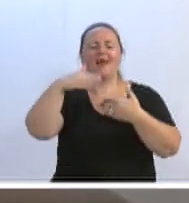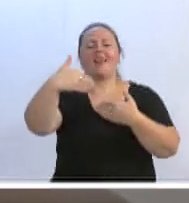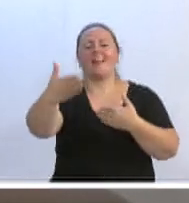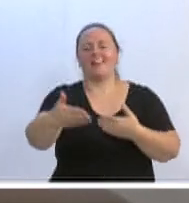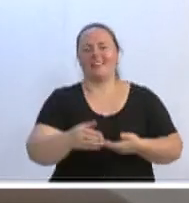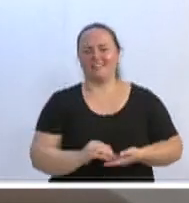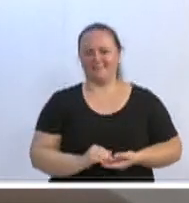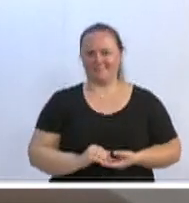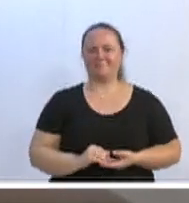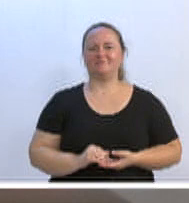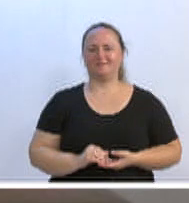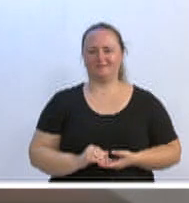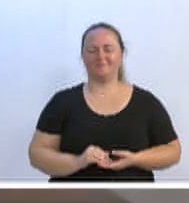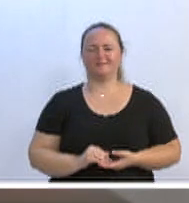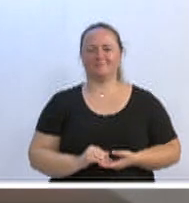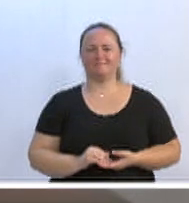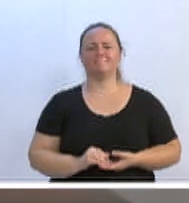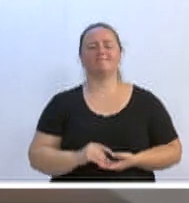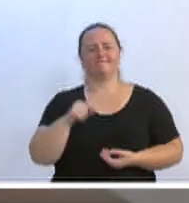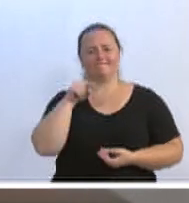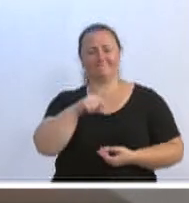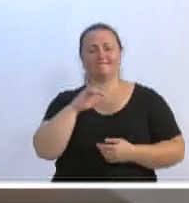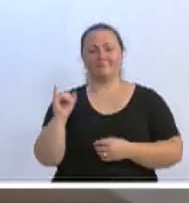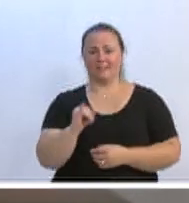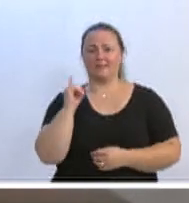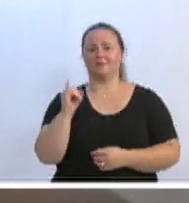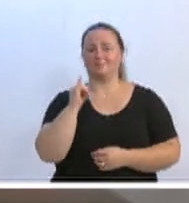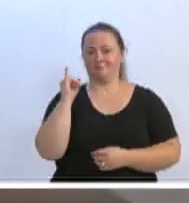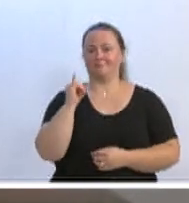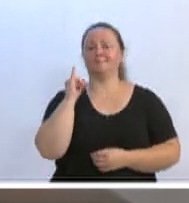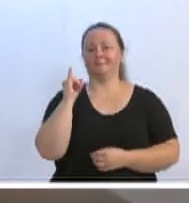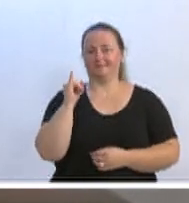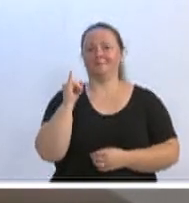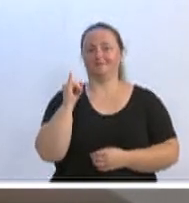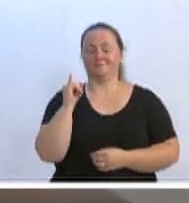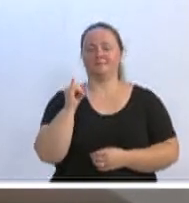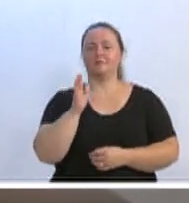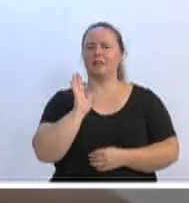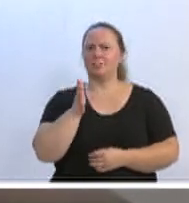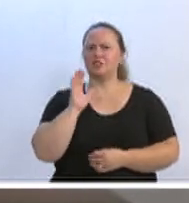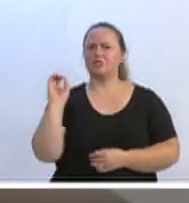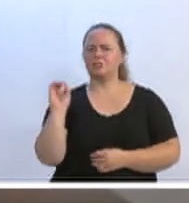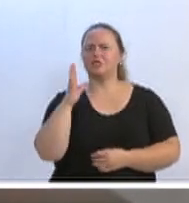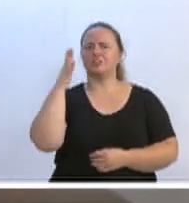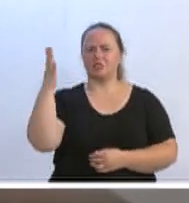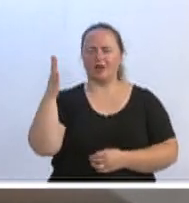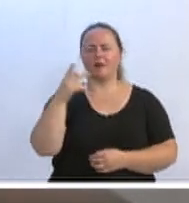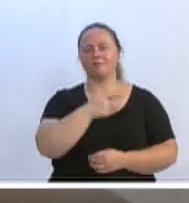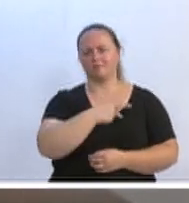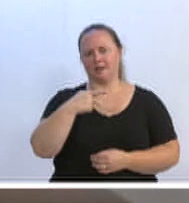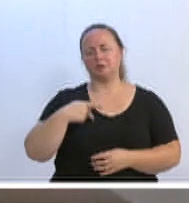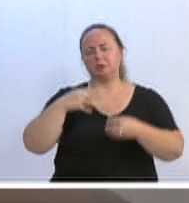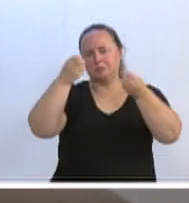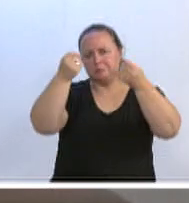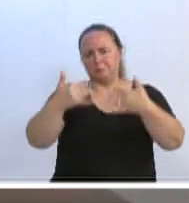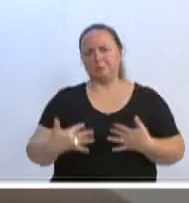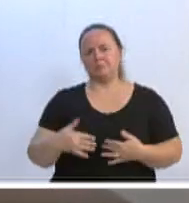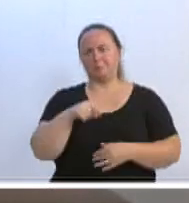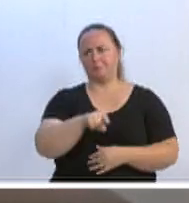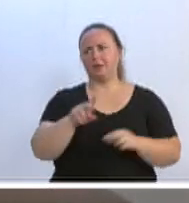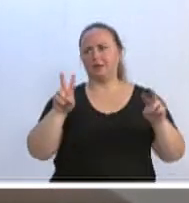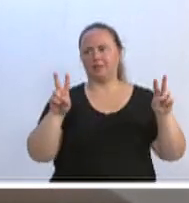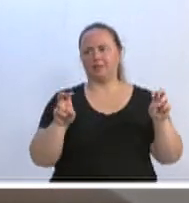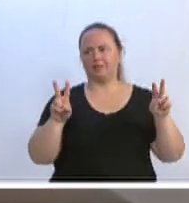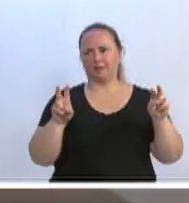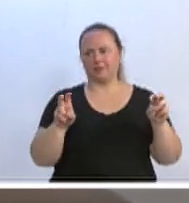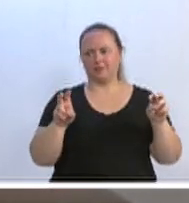E isso é muito importante. Certa vez, um pastor falando a respeito desse assunto, palavra